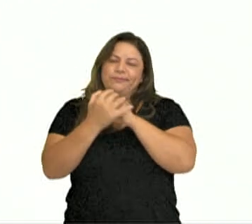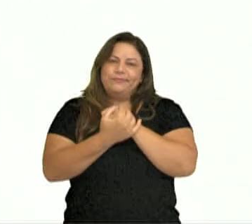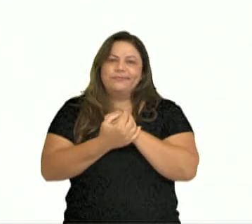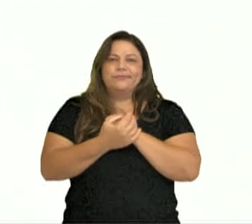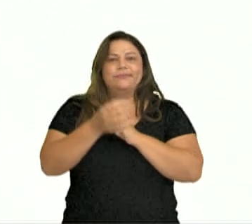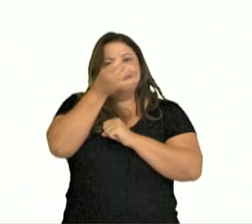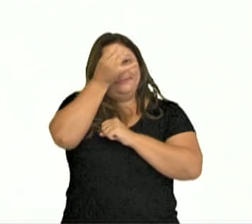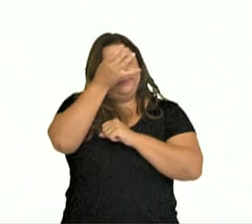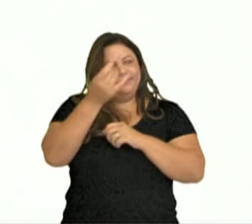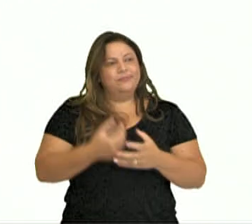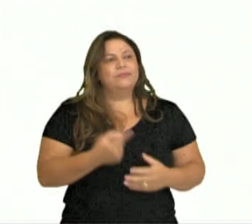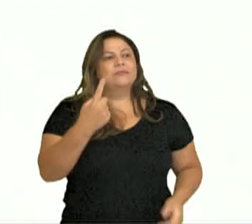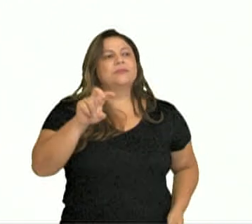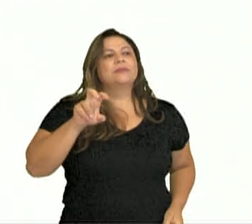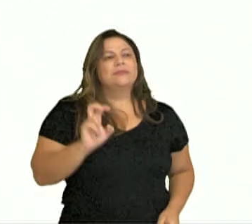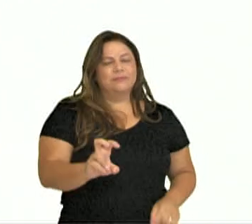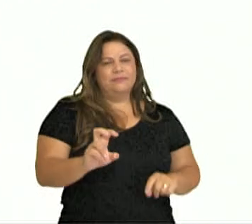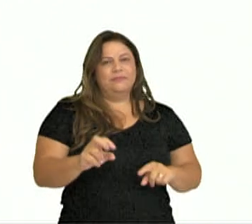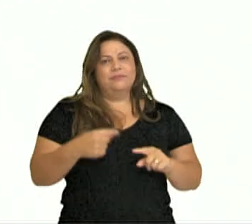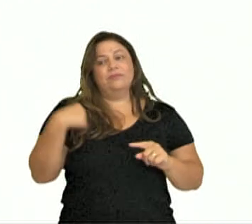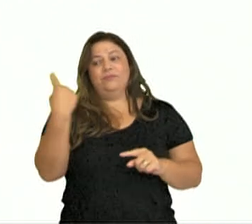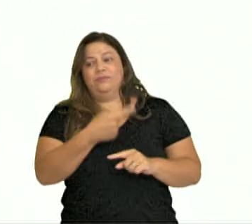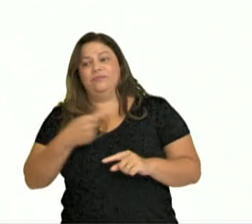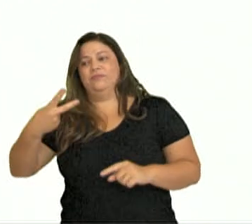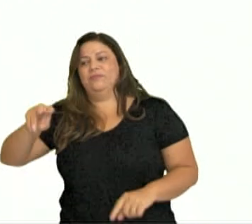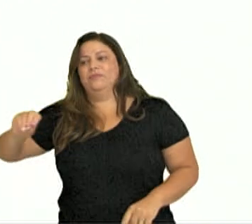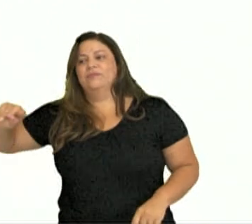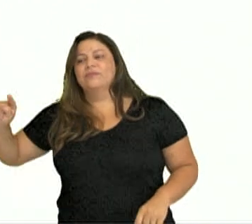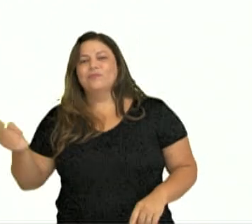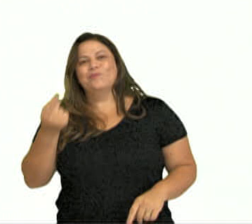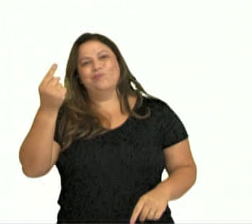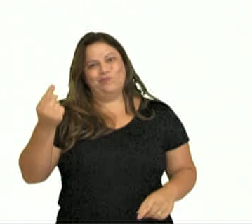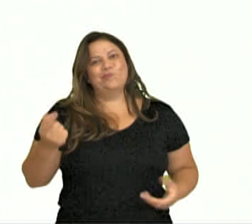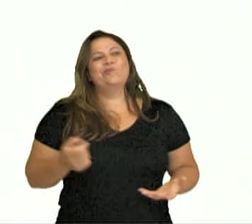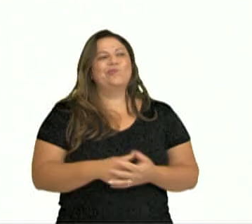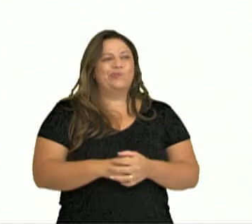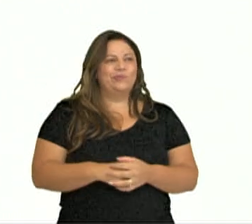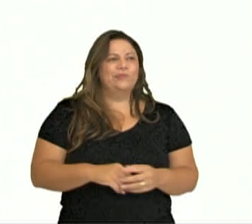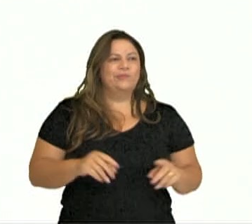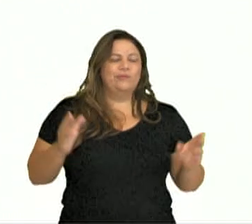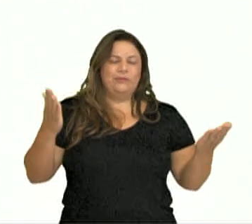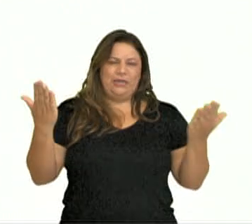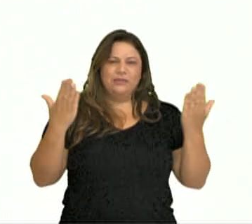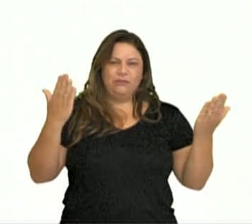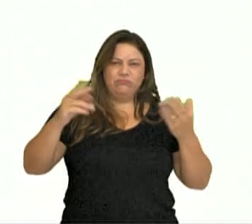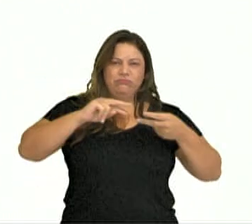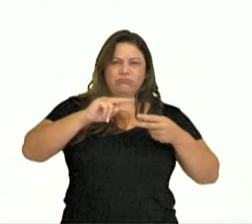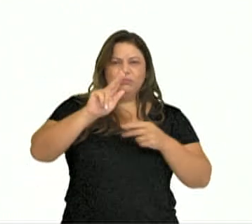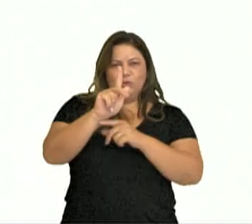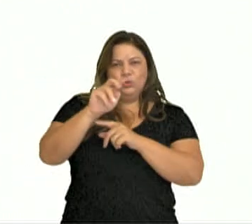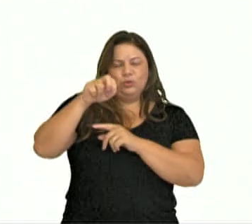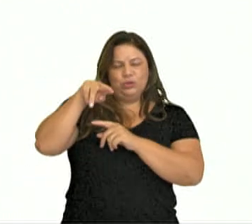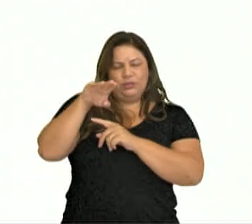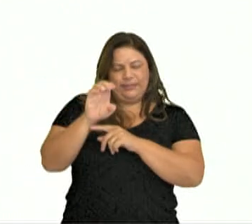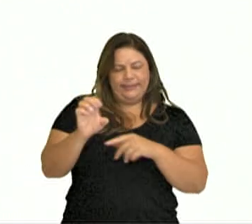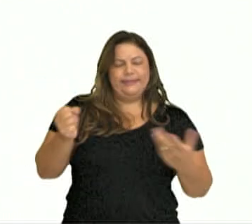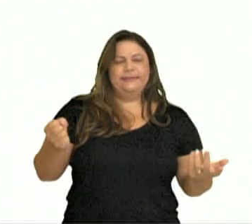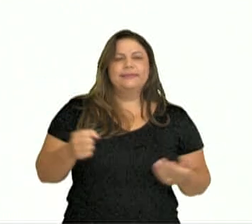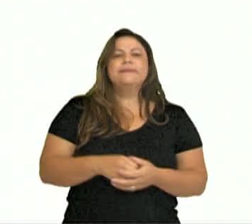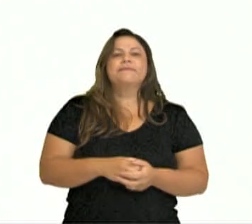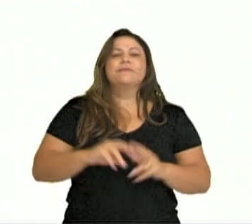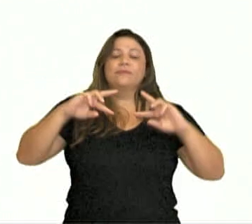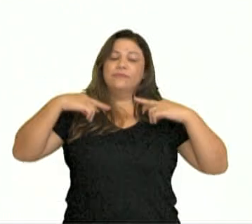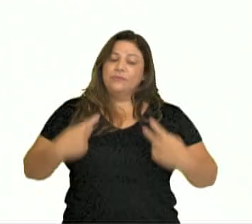têm 15 genes e a gente tem ali 20 mil genes. Então é muito fácil de sequenciar, né? Se a gente pensar na complexidade do humano, é muito